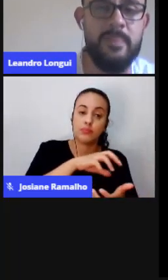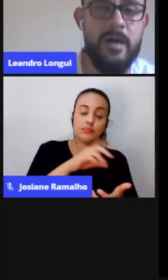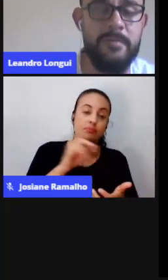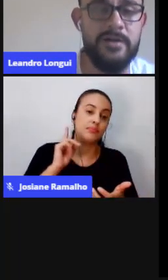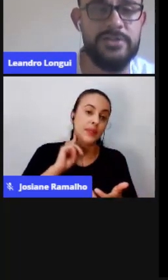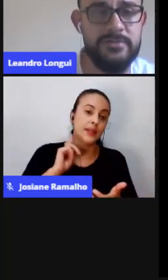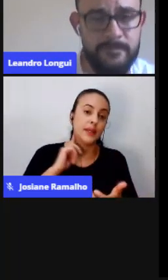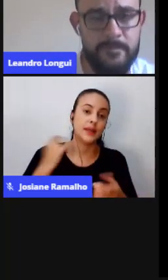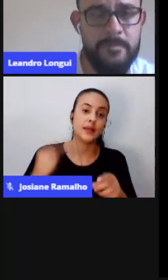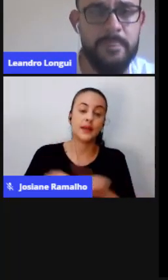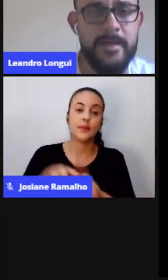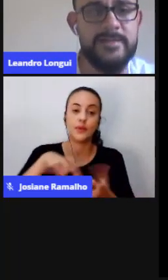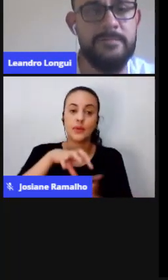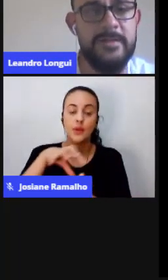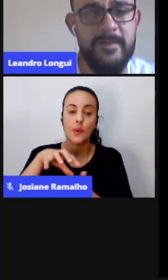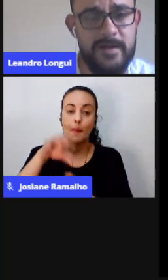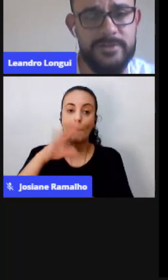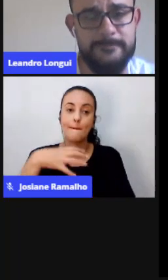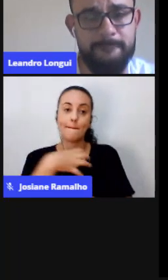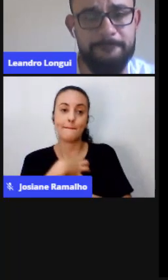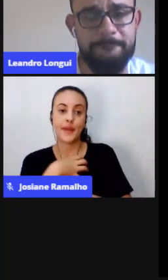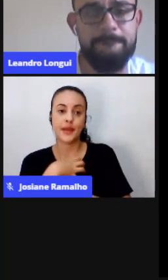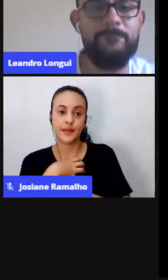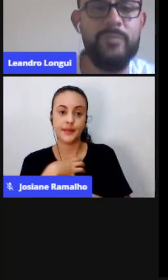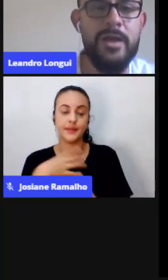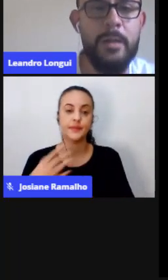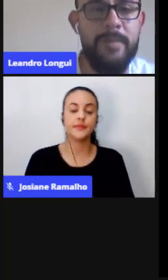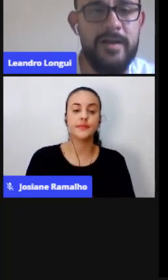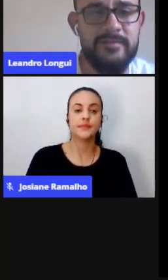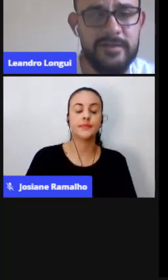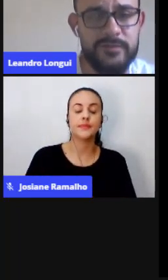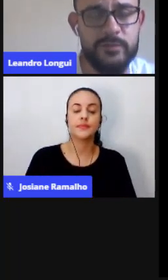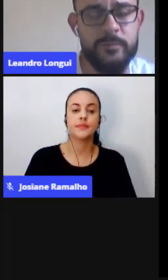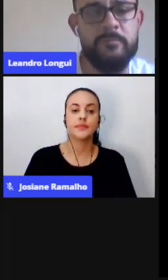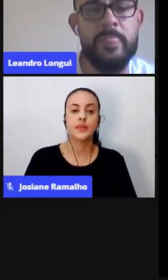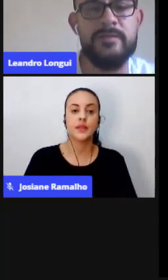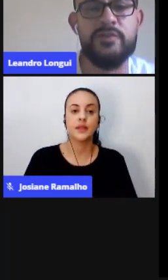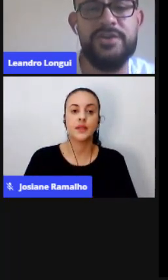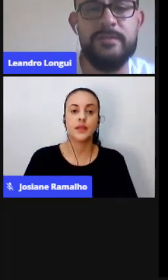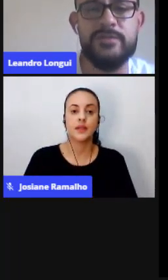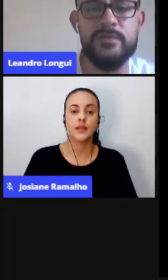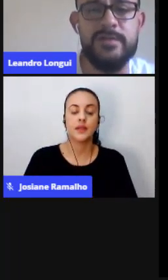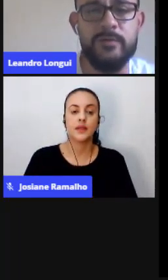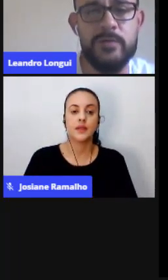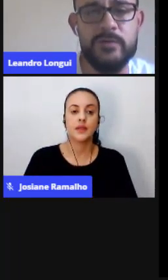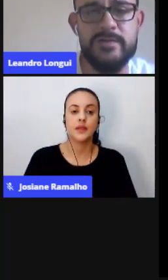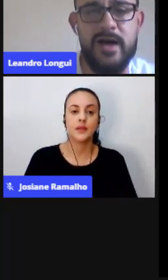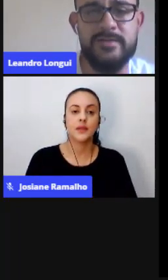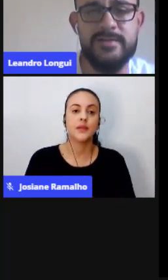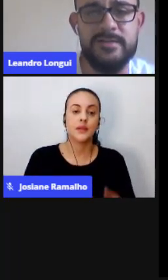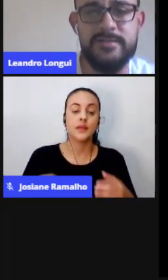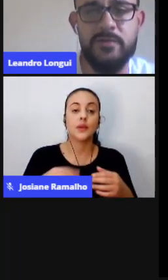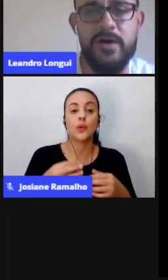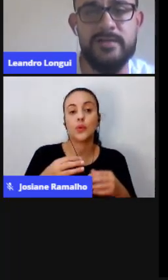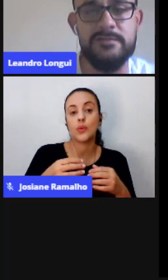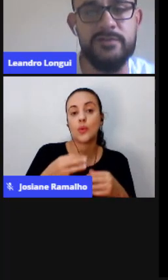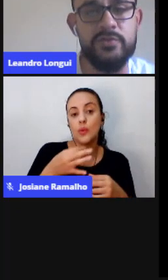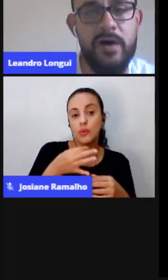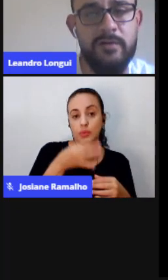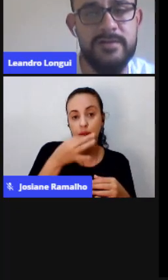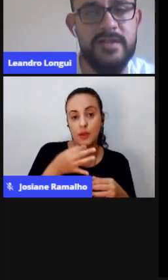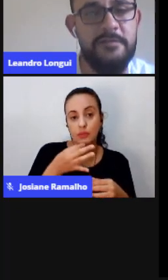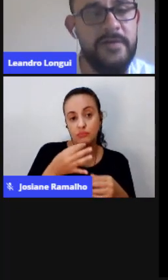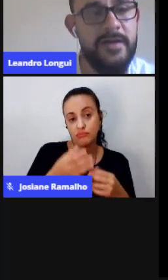baiana, a partir dessa habilidade. Para tanto, sugerimos que os alunos assistam